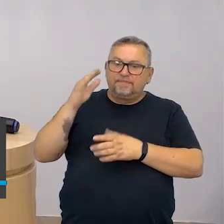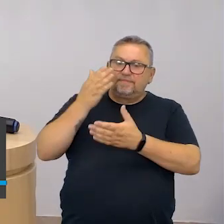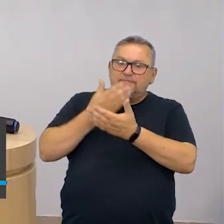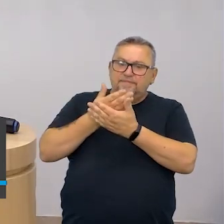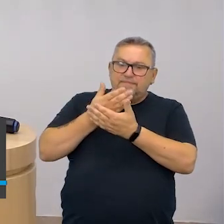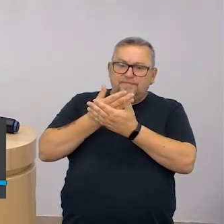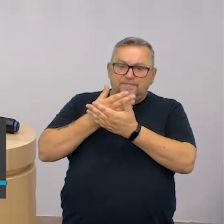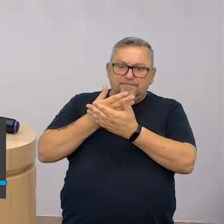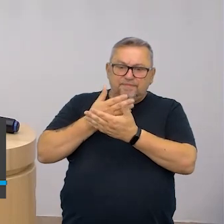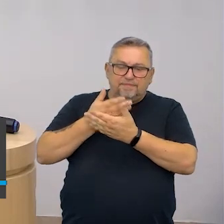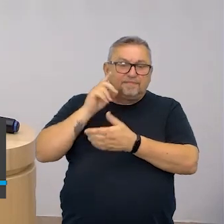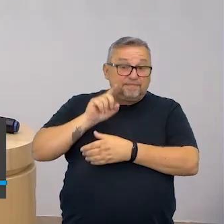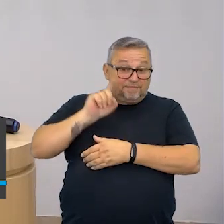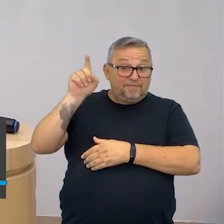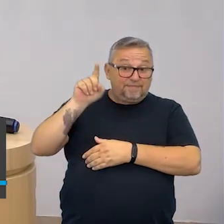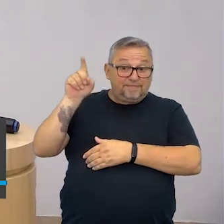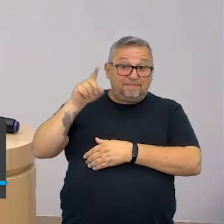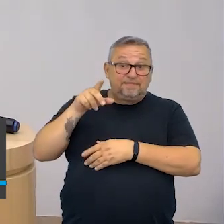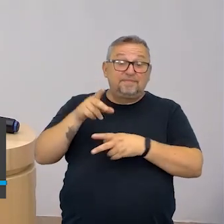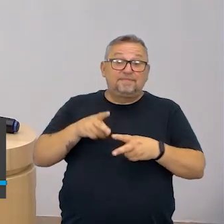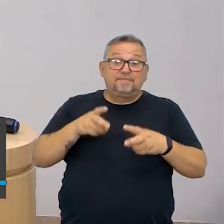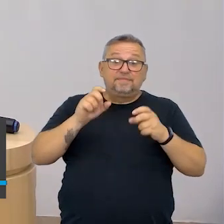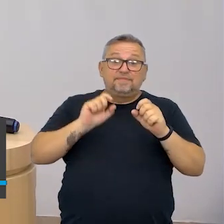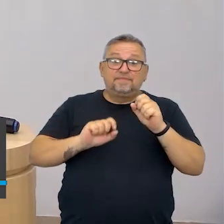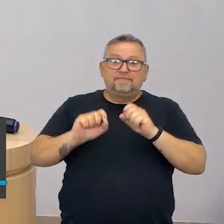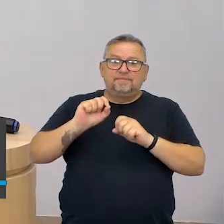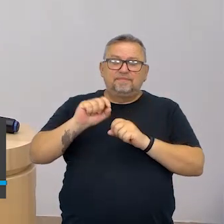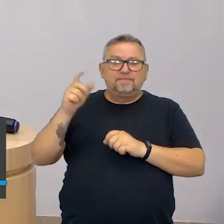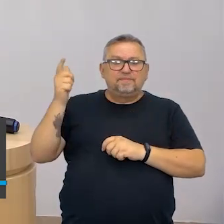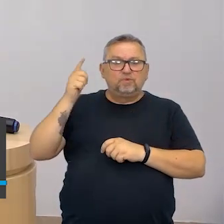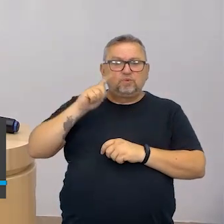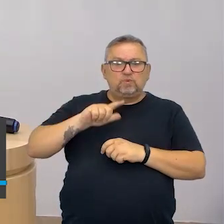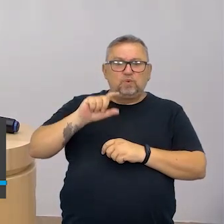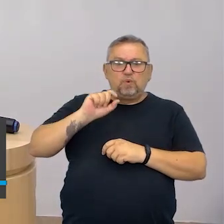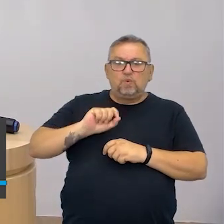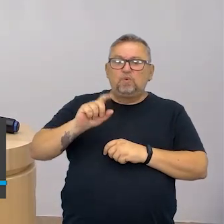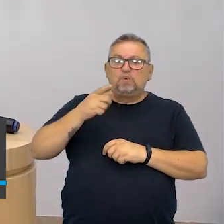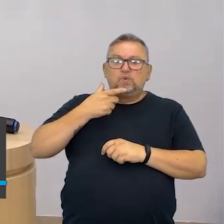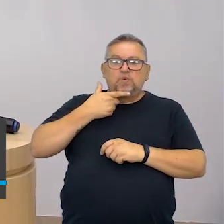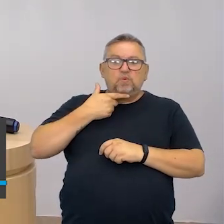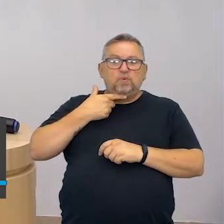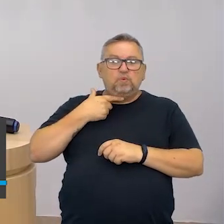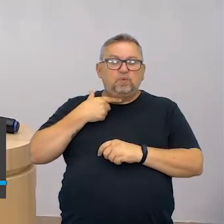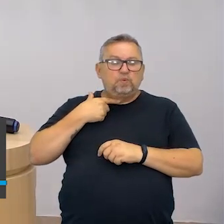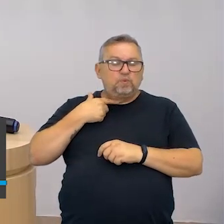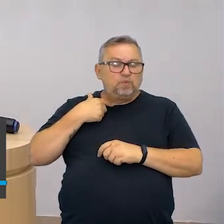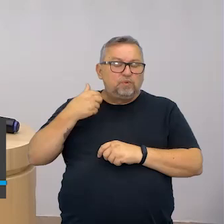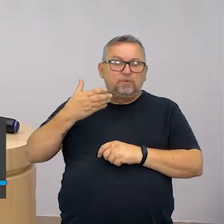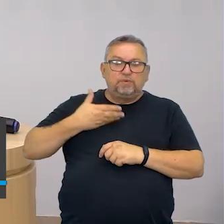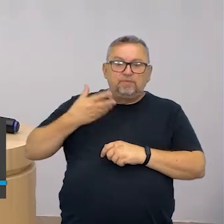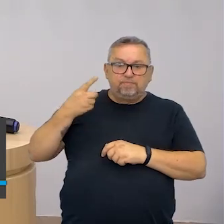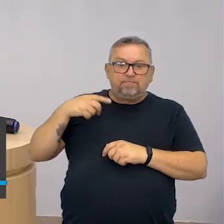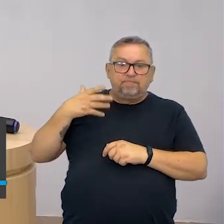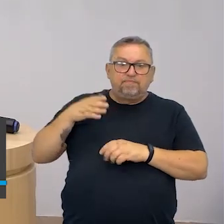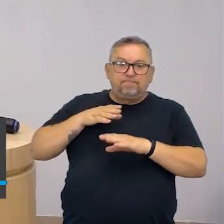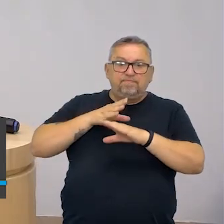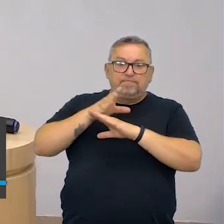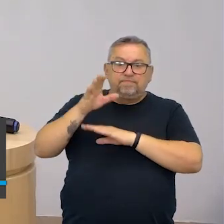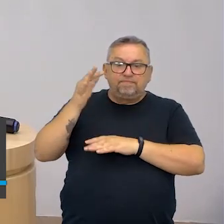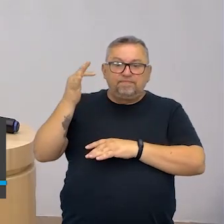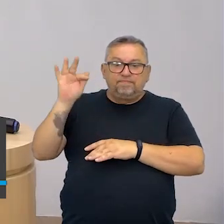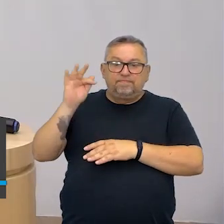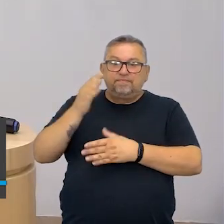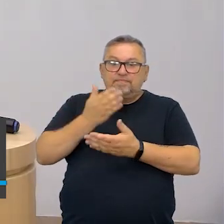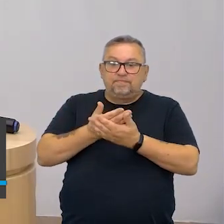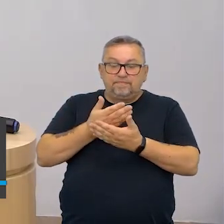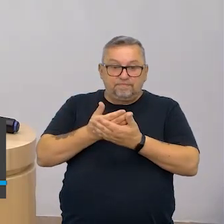lá. E ele reparou que isso que ele conseguiu era um desejo de muitos dos seus conterrâneos, né? Na verdade,